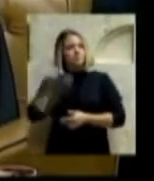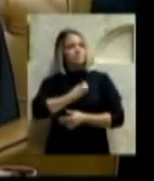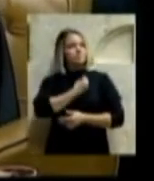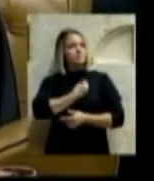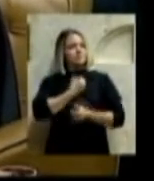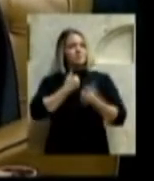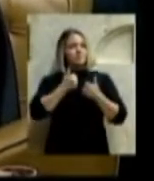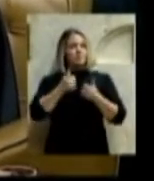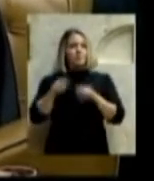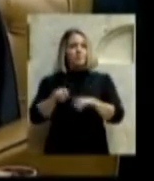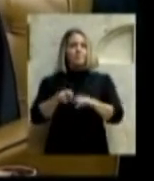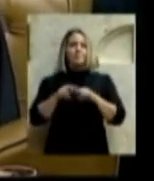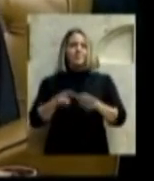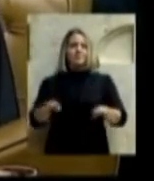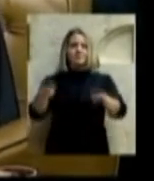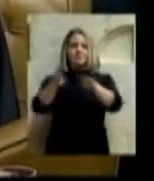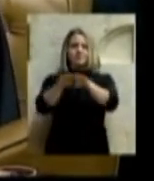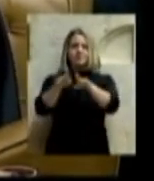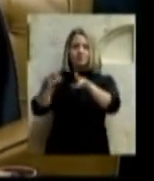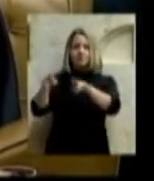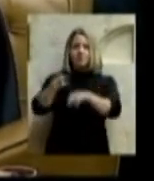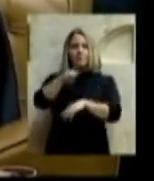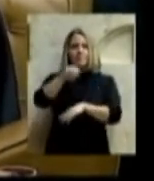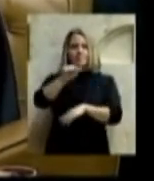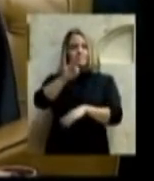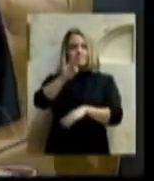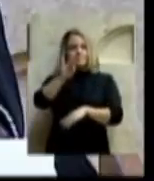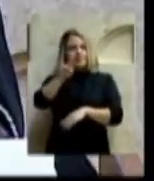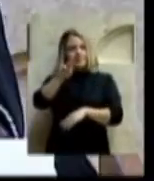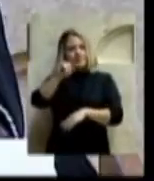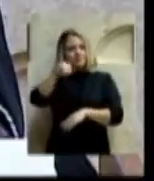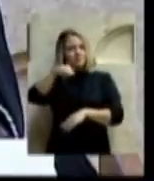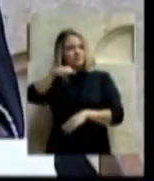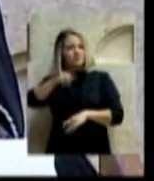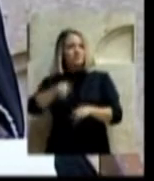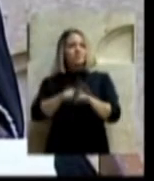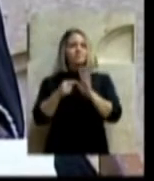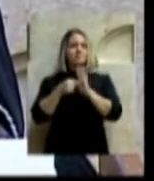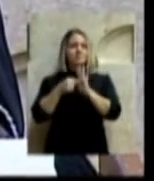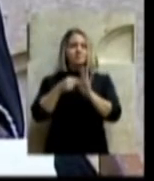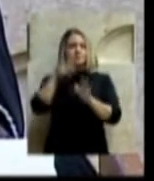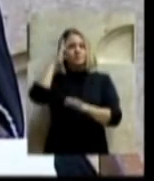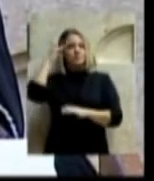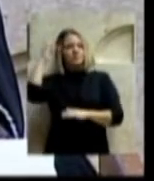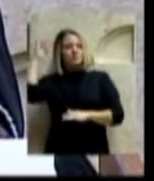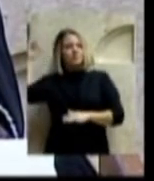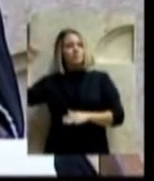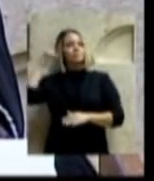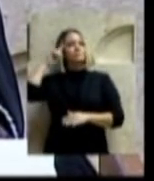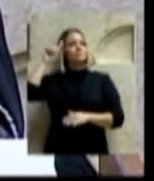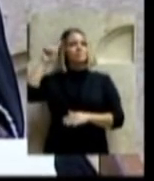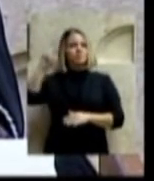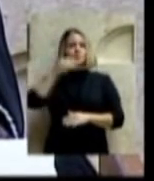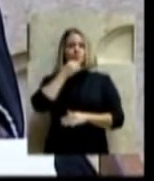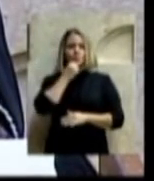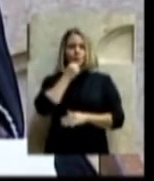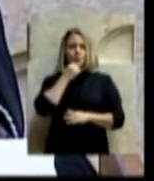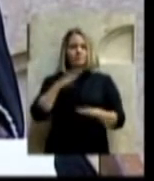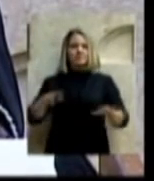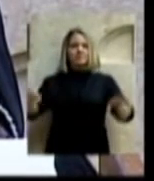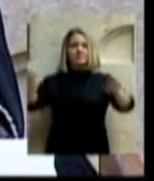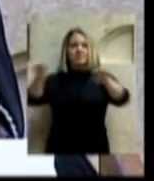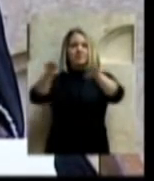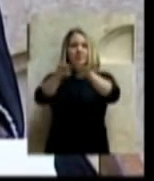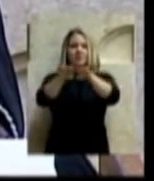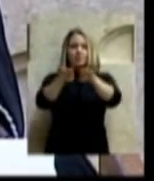pela igualdade e Martin Luther King, que no Madison Square Garden revelou ter sonhado que um dia os homens seriam